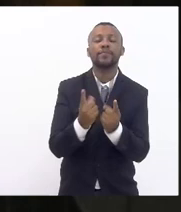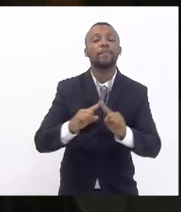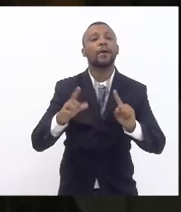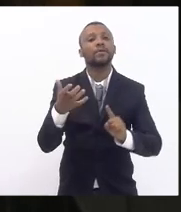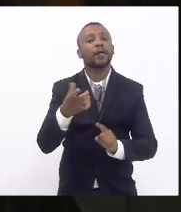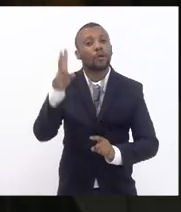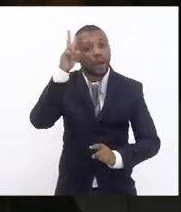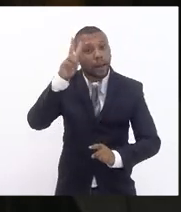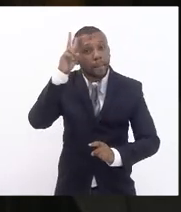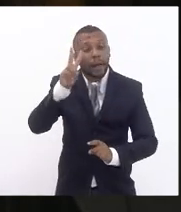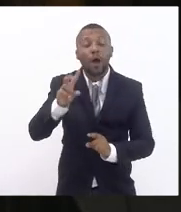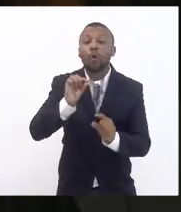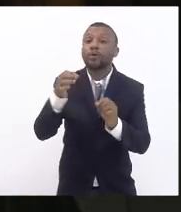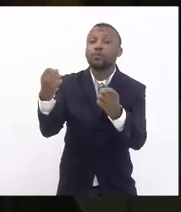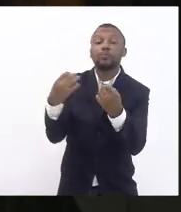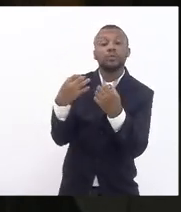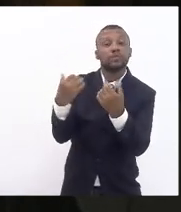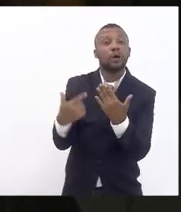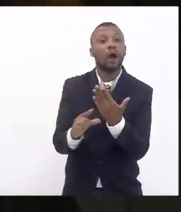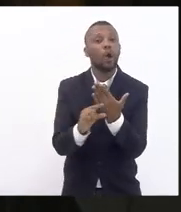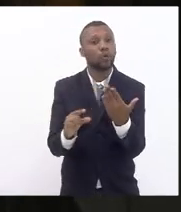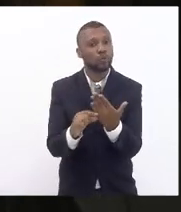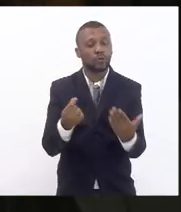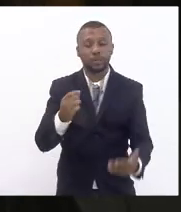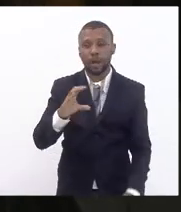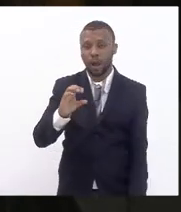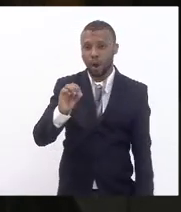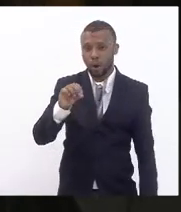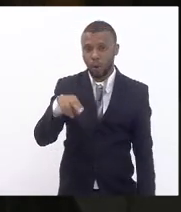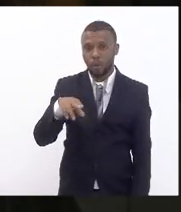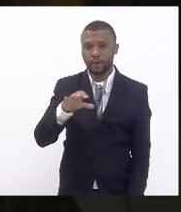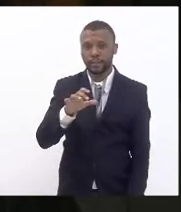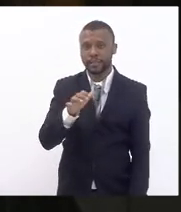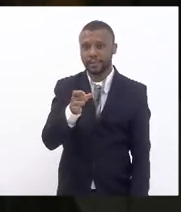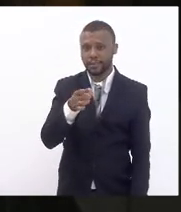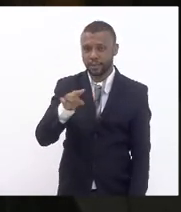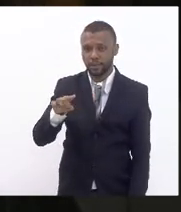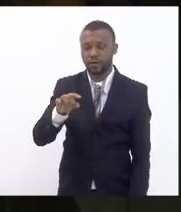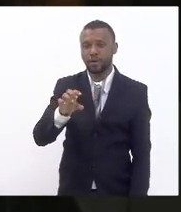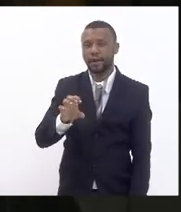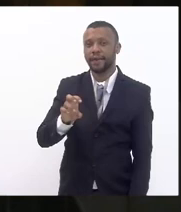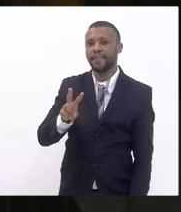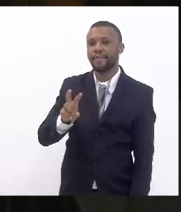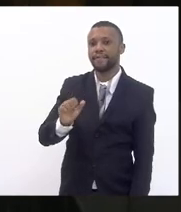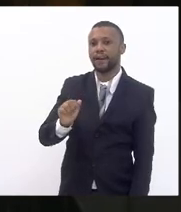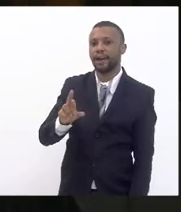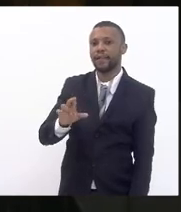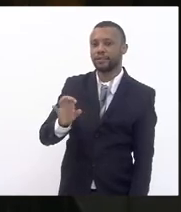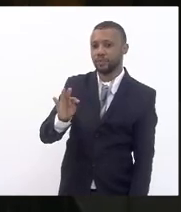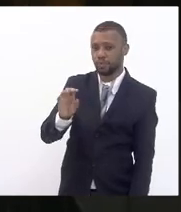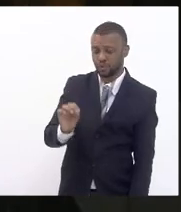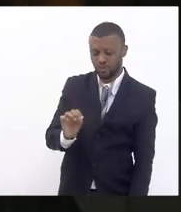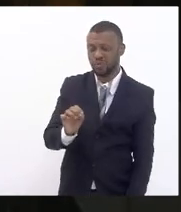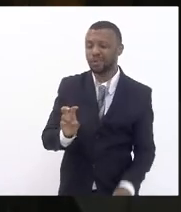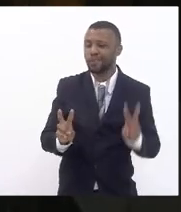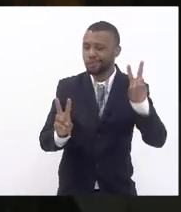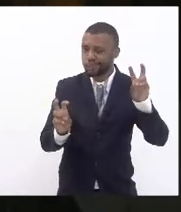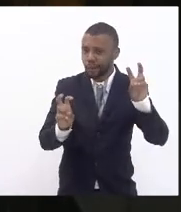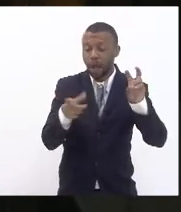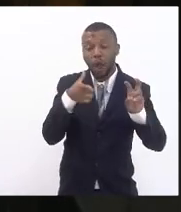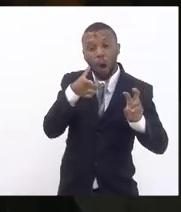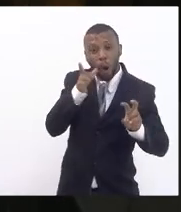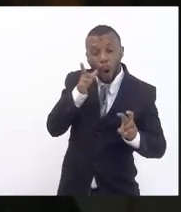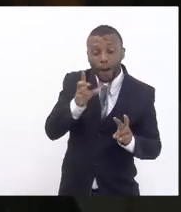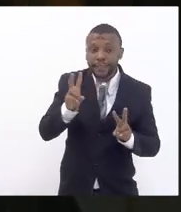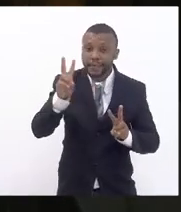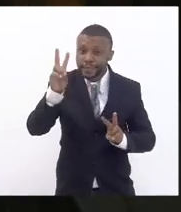a Conceição Evaristo, que eu citei ontem, citei hoje, citei no domingo, quando ela diz, e é uma mensagem que eu assimilo muito bem,